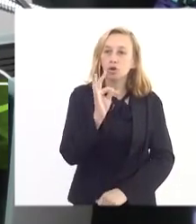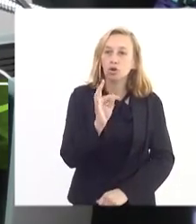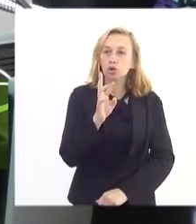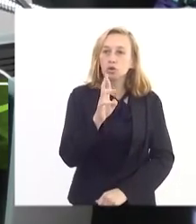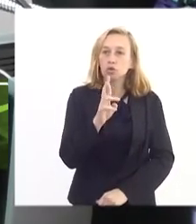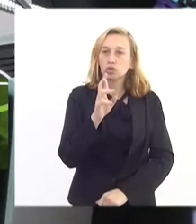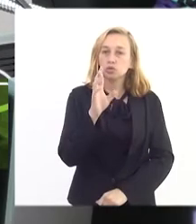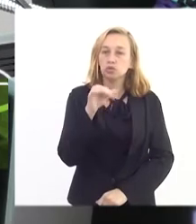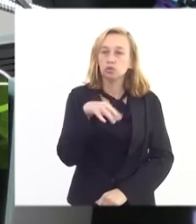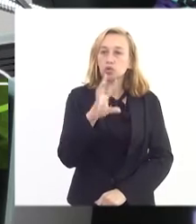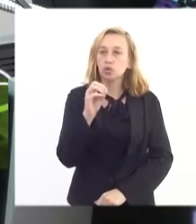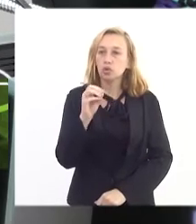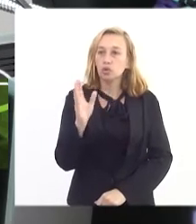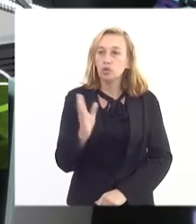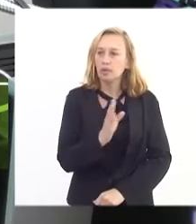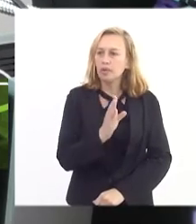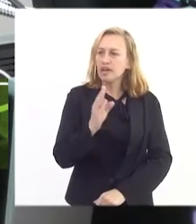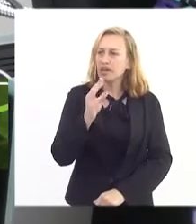quanto